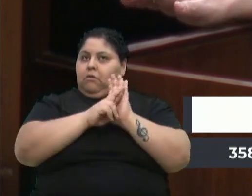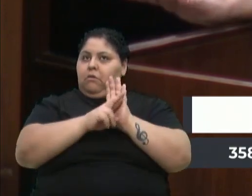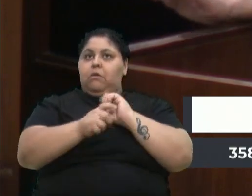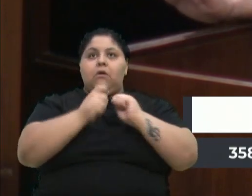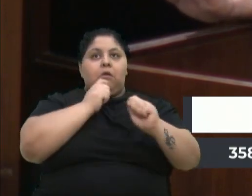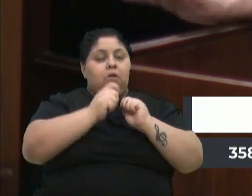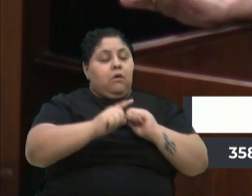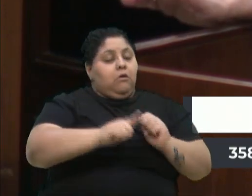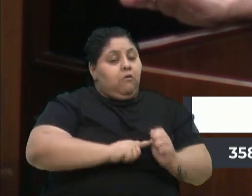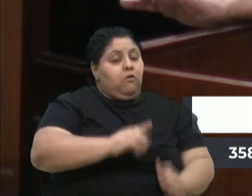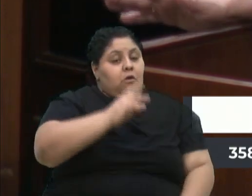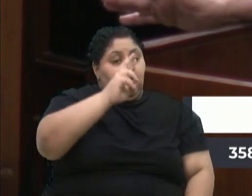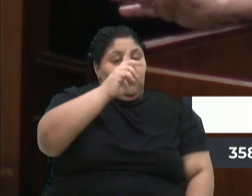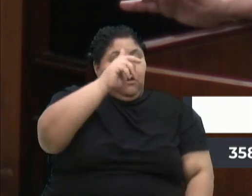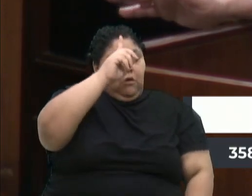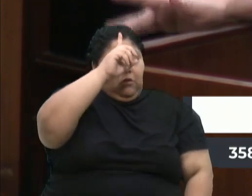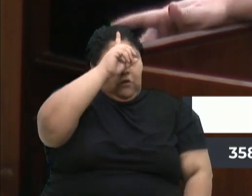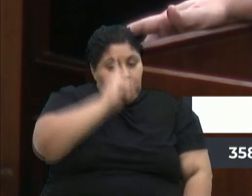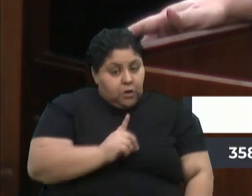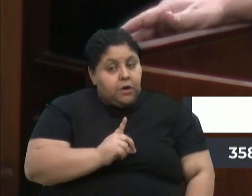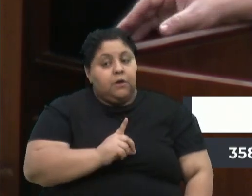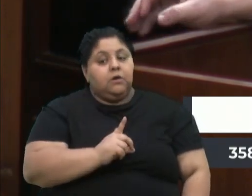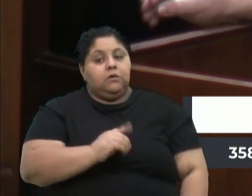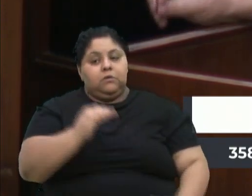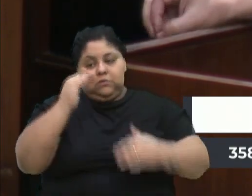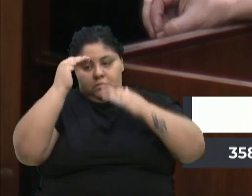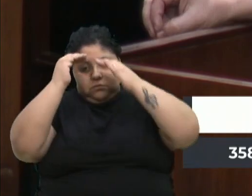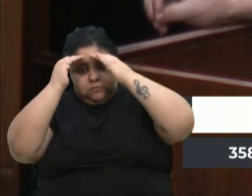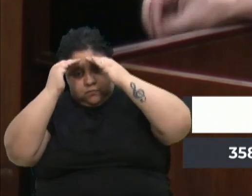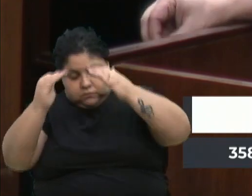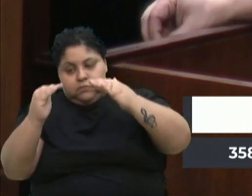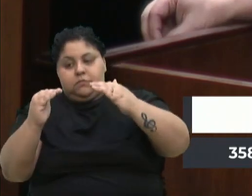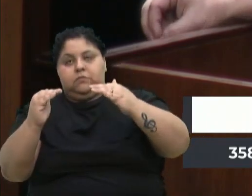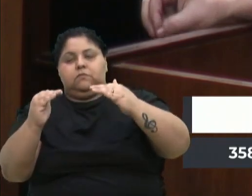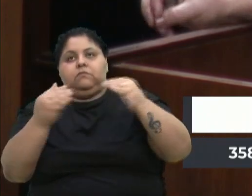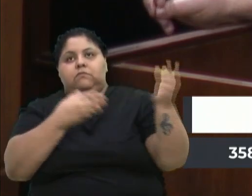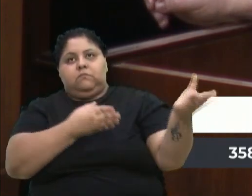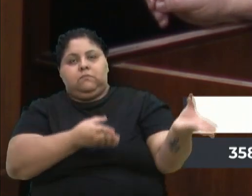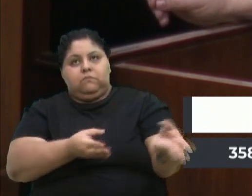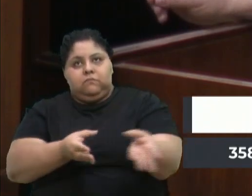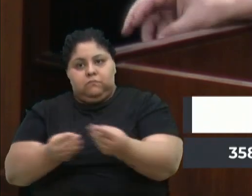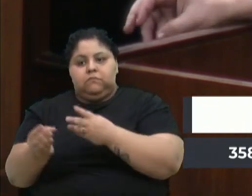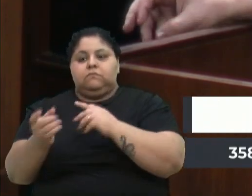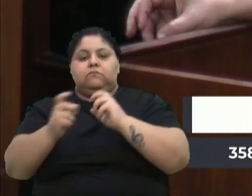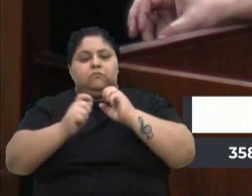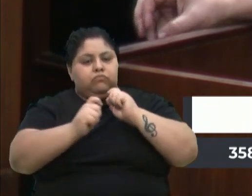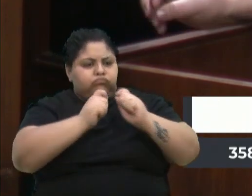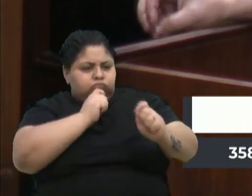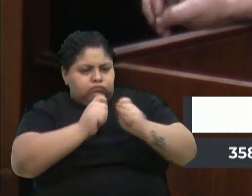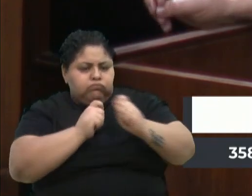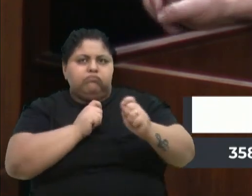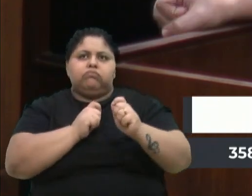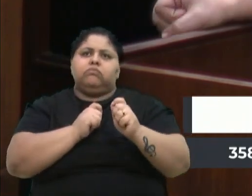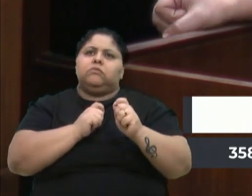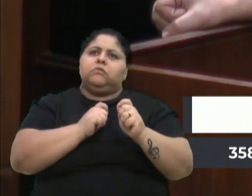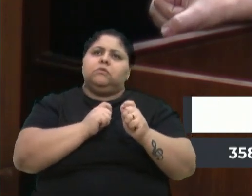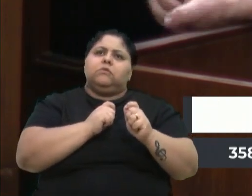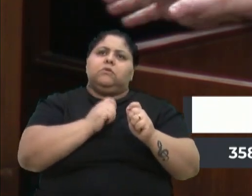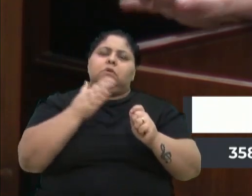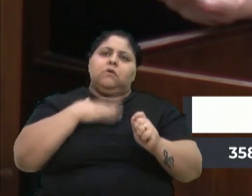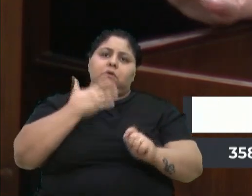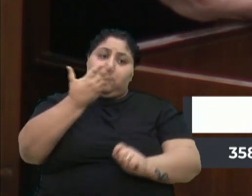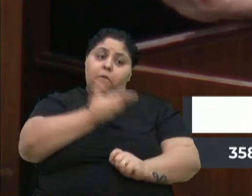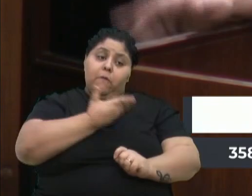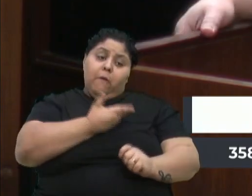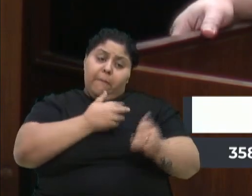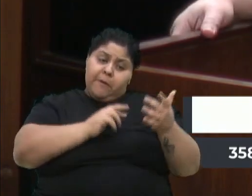e eu respeito, deixar claro aqui que eu respeito a imprensa, os jornalistas, bom, no entanto que eu sou amigo de vários,